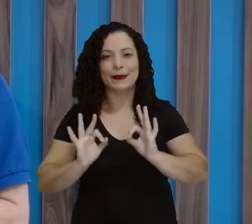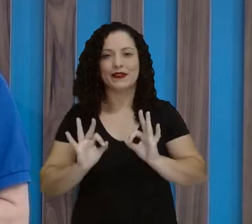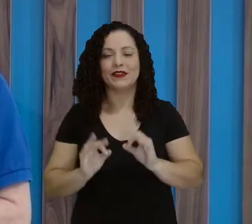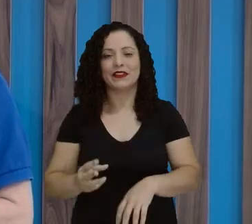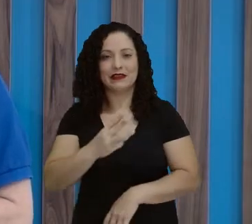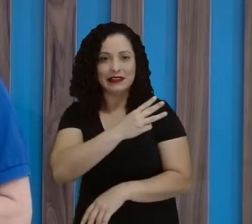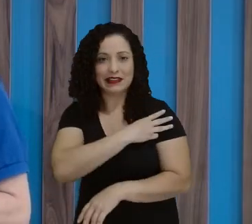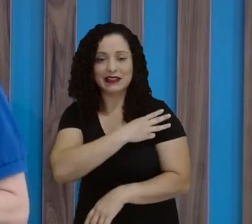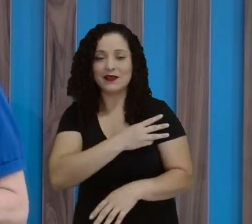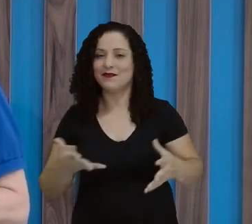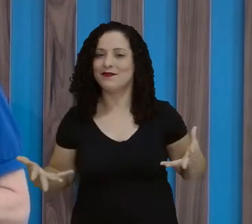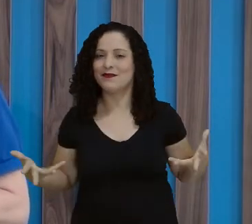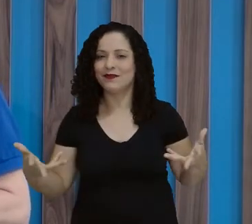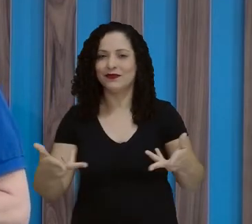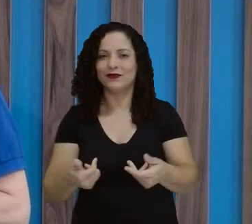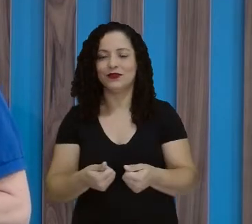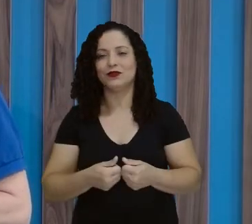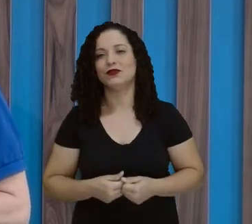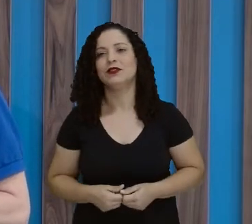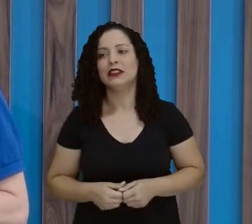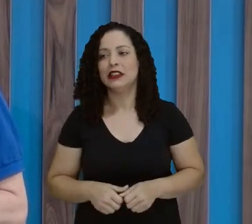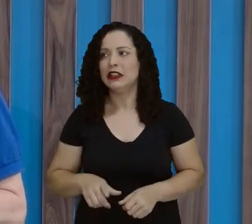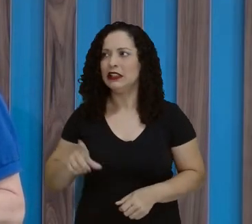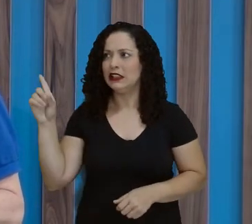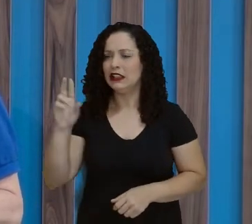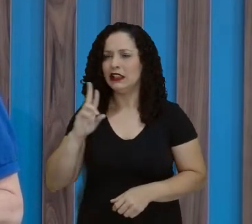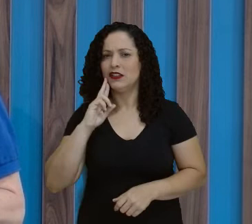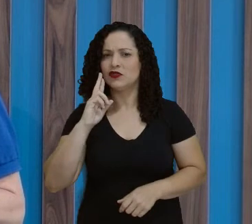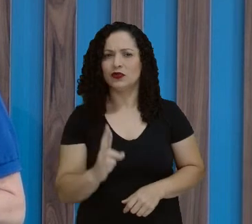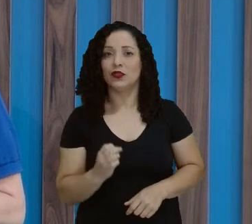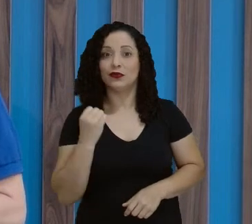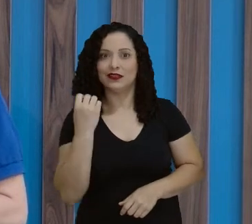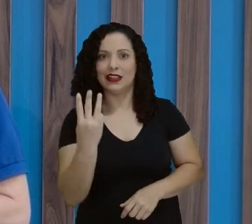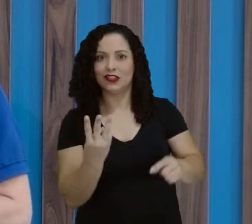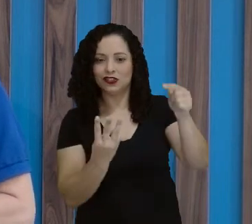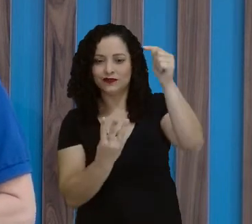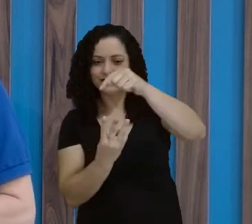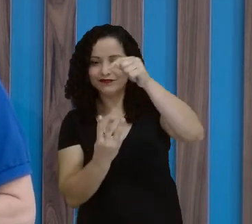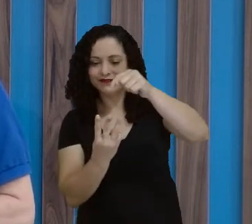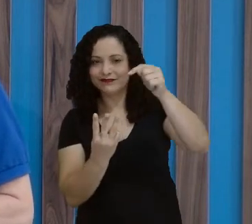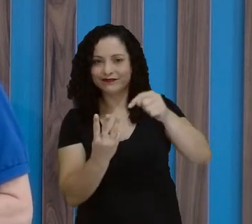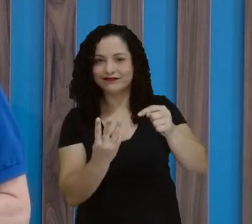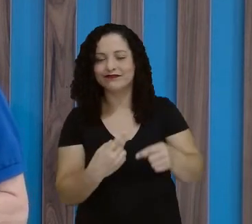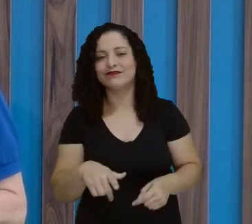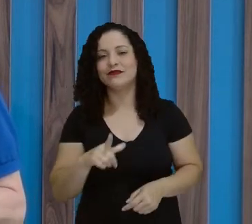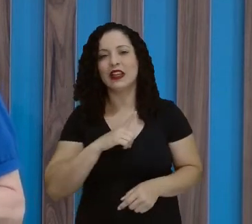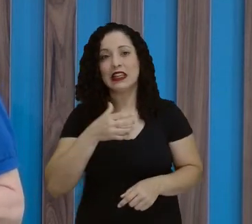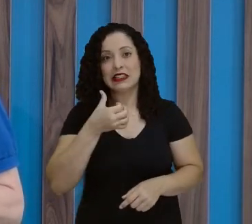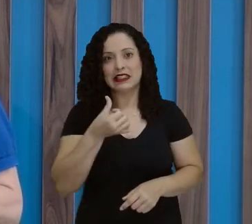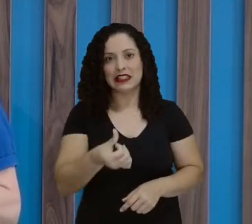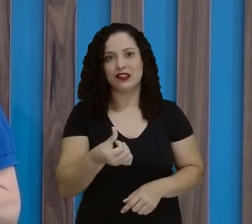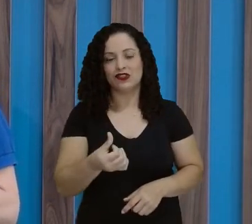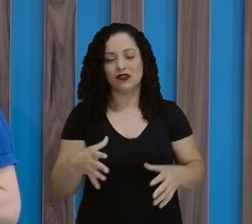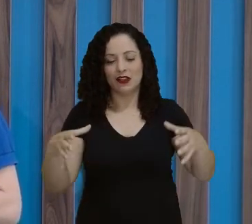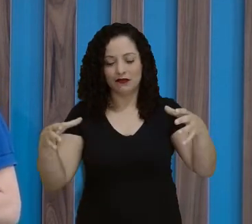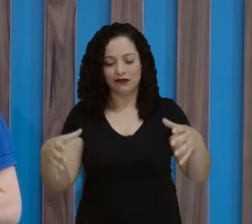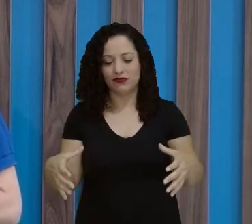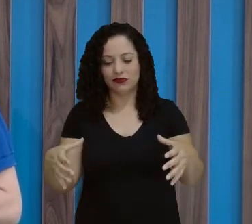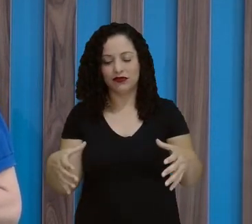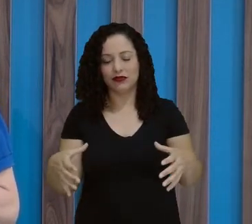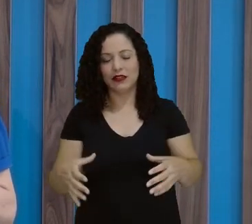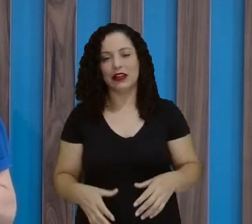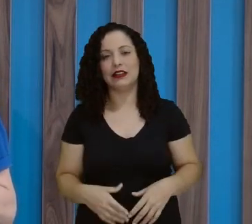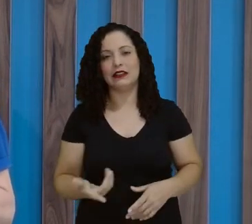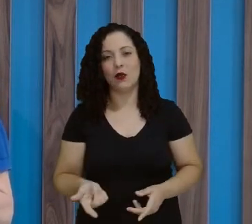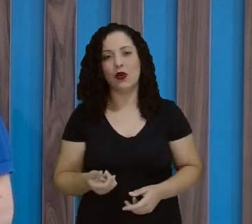fantástico, magnífico. Sim. É, ele colocou assim, 3 partes, aí ele mostrou 6, ele só errou um pouquinho aqui. Ele botou